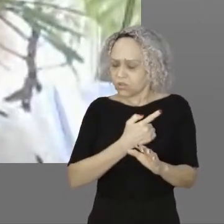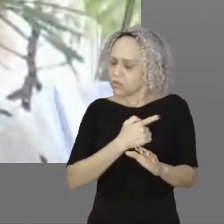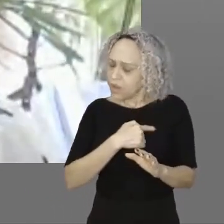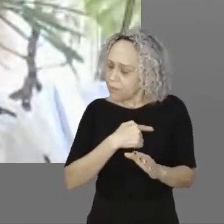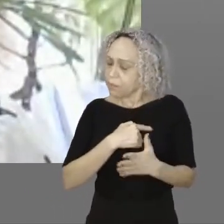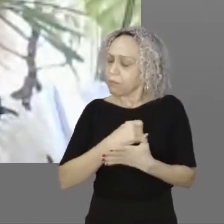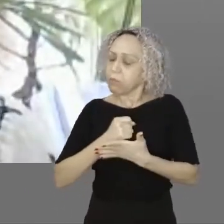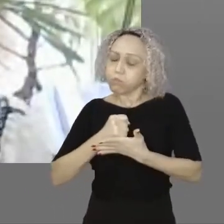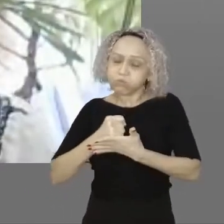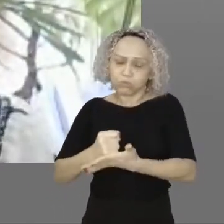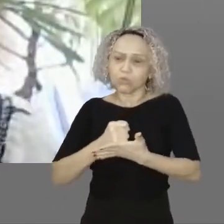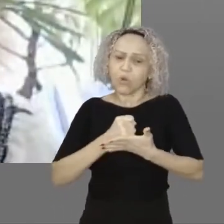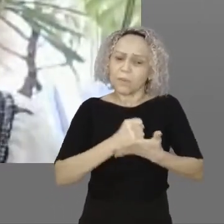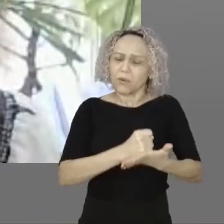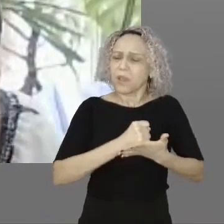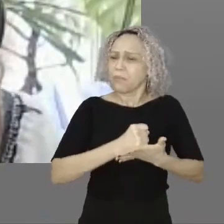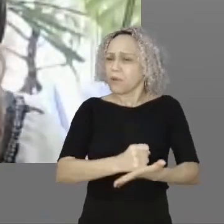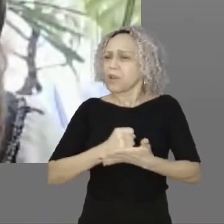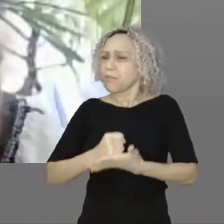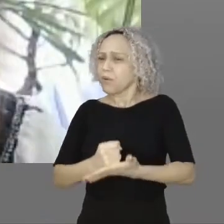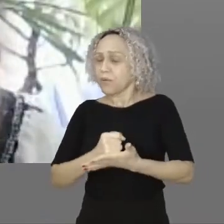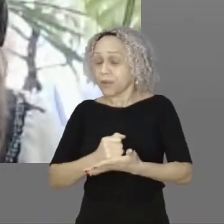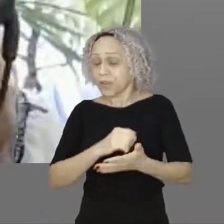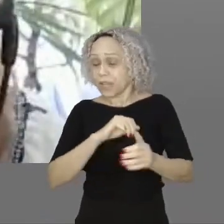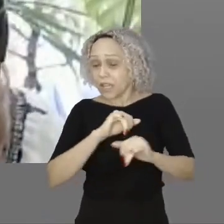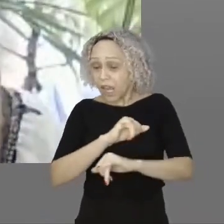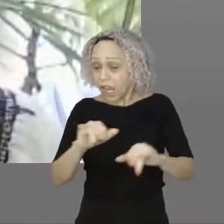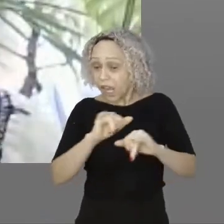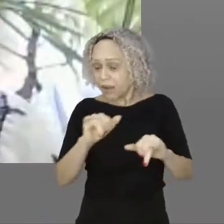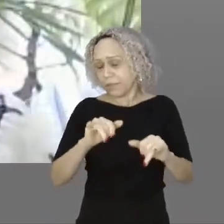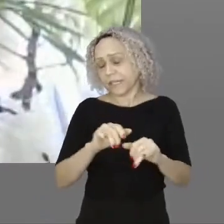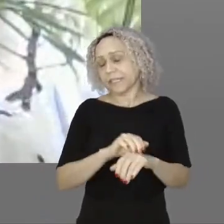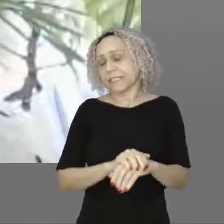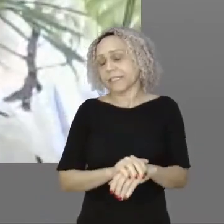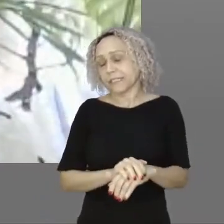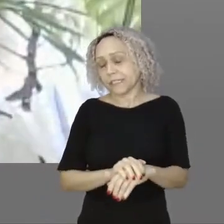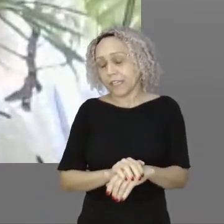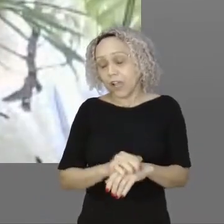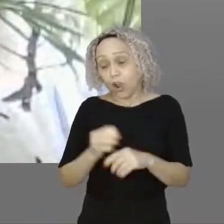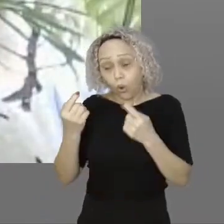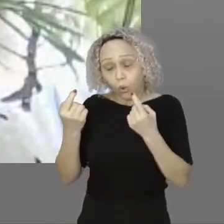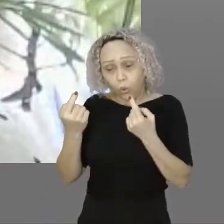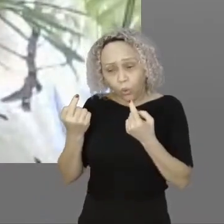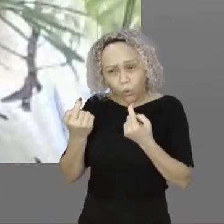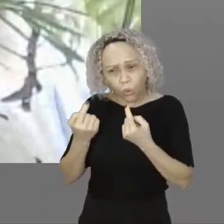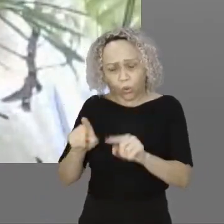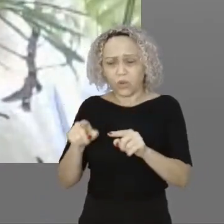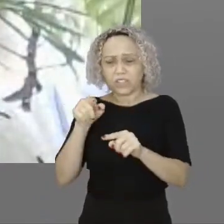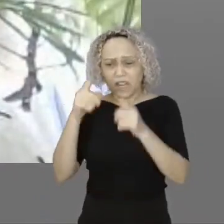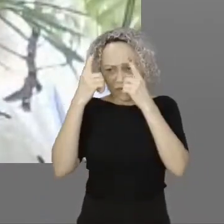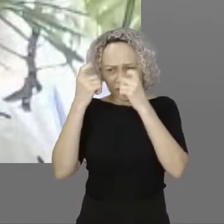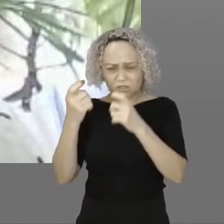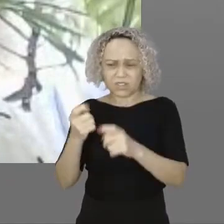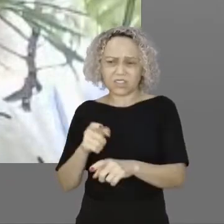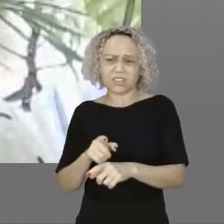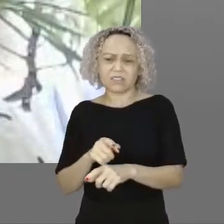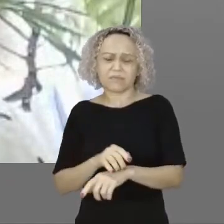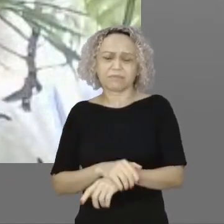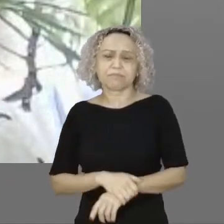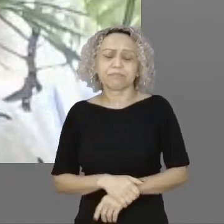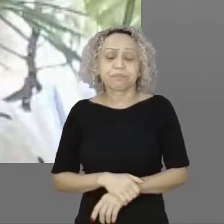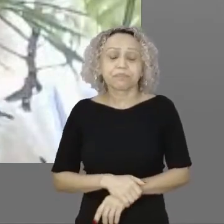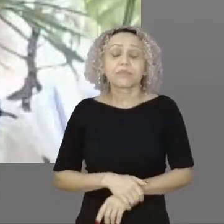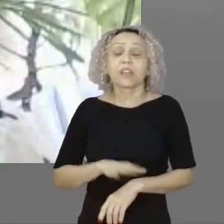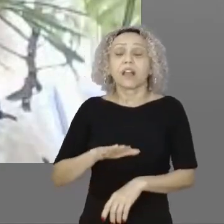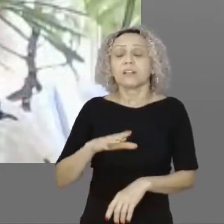presencialmente lá no evento, né? Pessoas que querem assinar o termo, que assinaram o termo de adesão a esse movimento, e quando uma